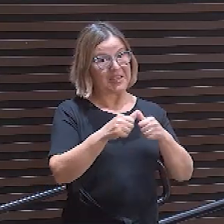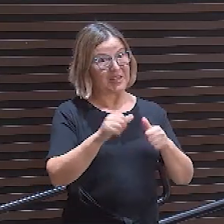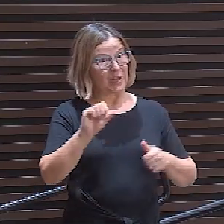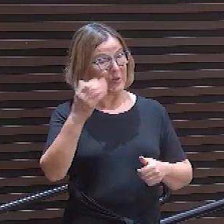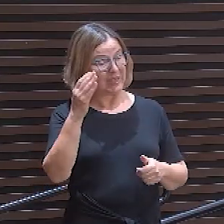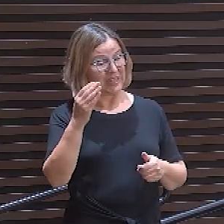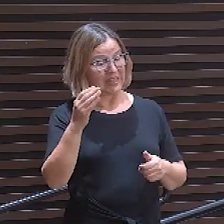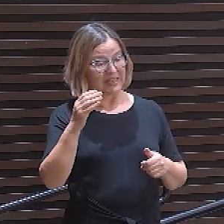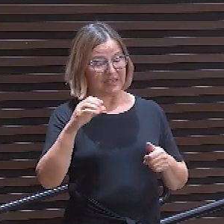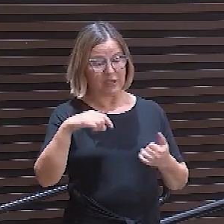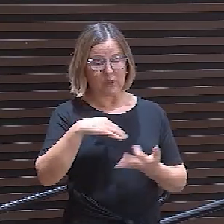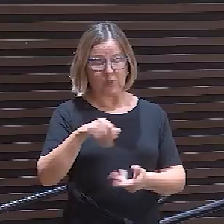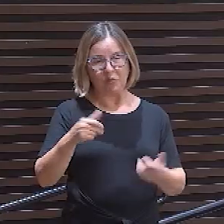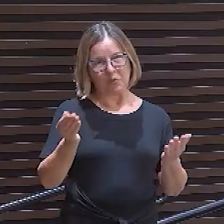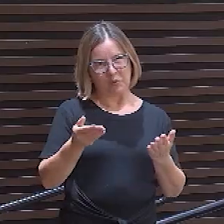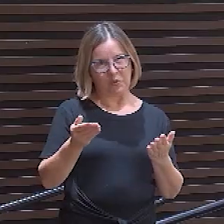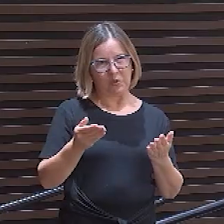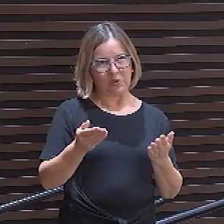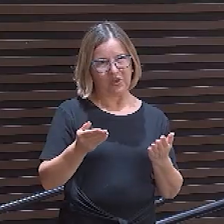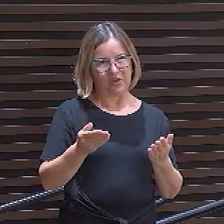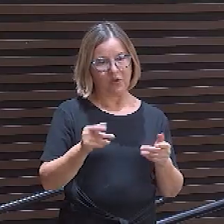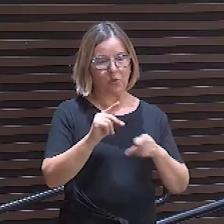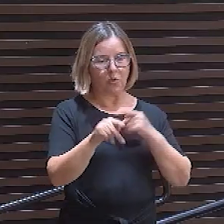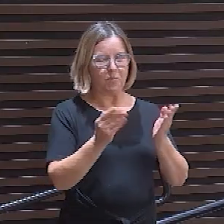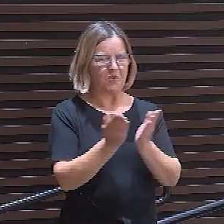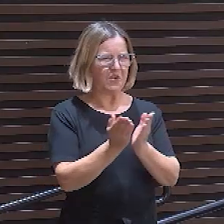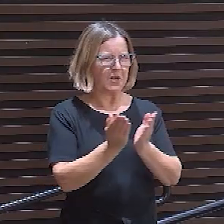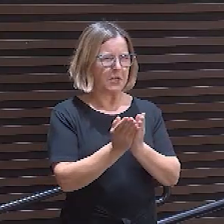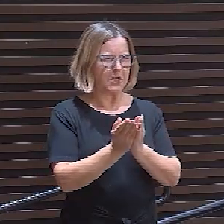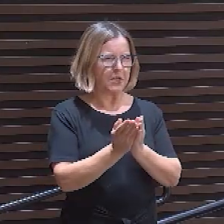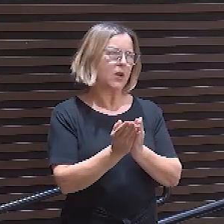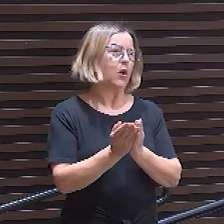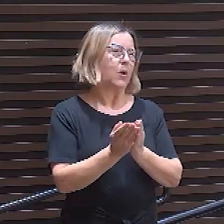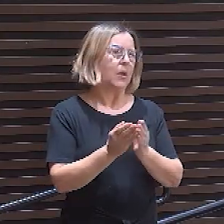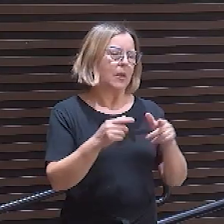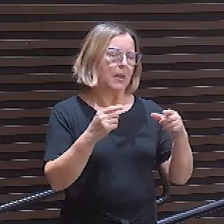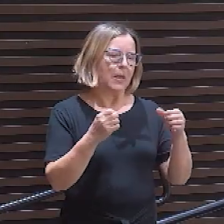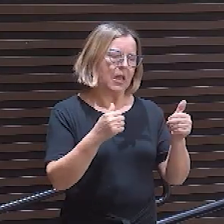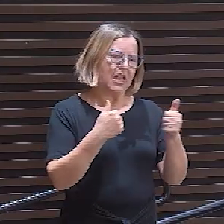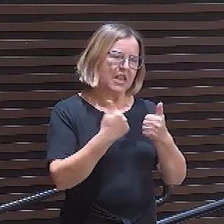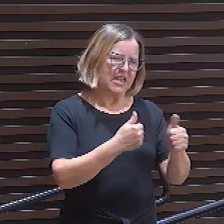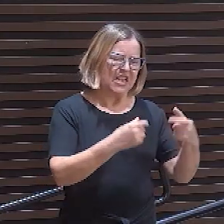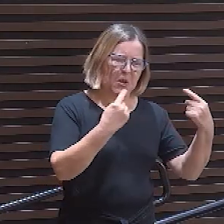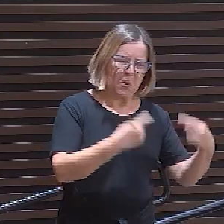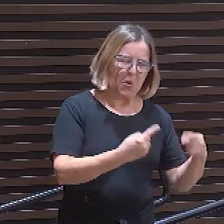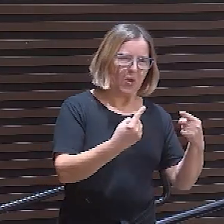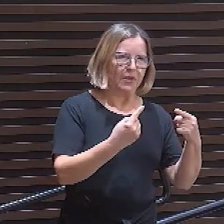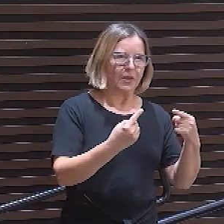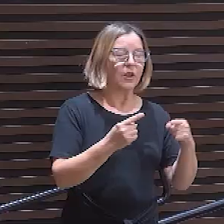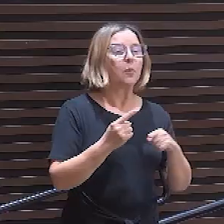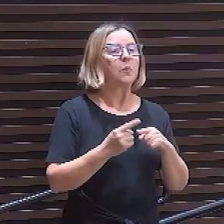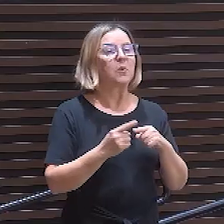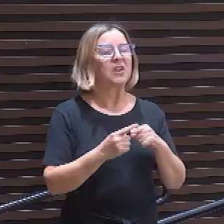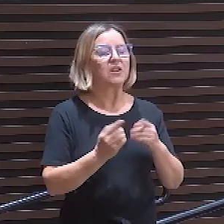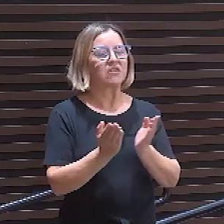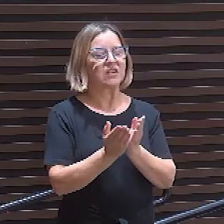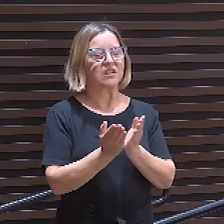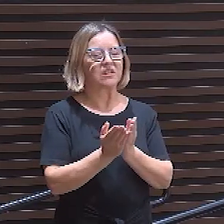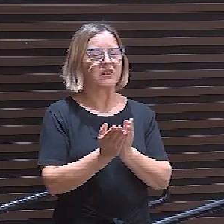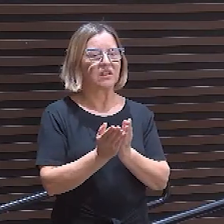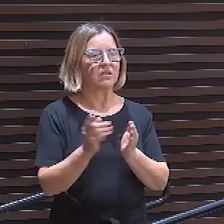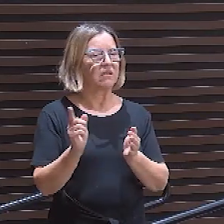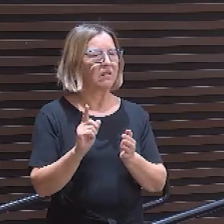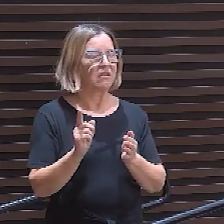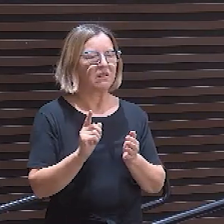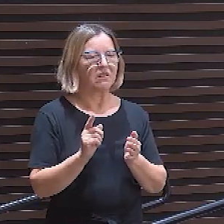está sendo perseguido em tudo quanto é canto do mundo, porque ele não se dobra para